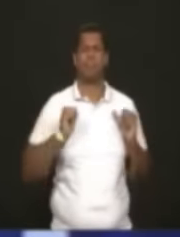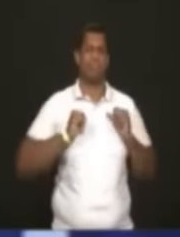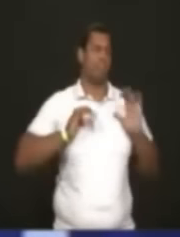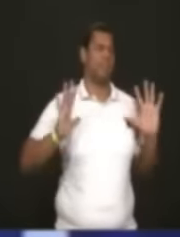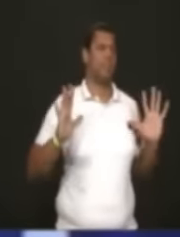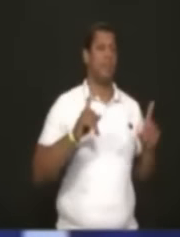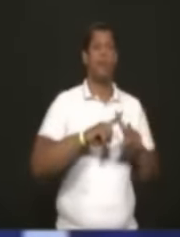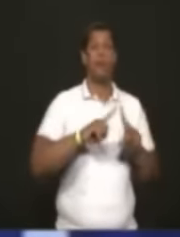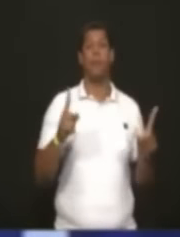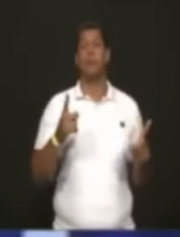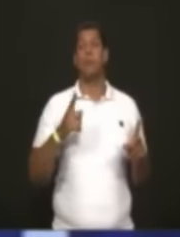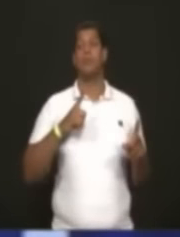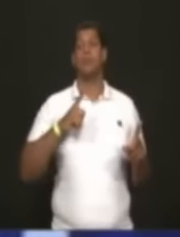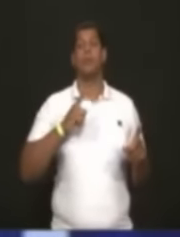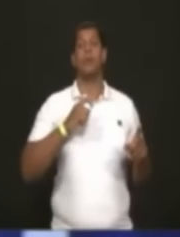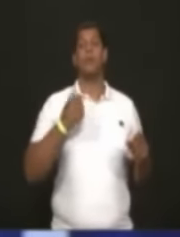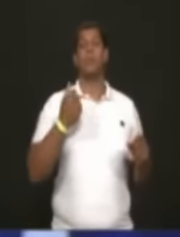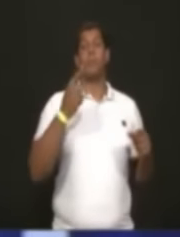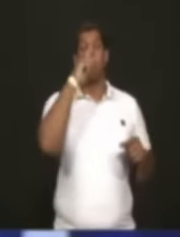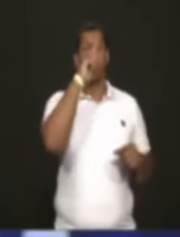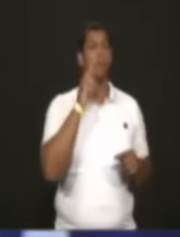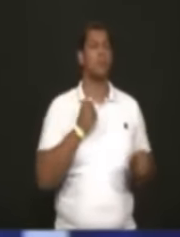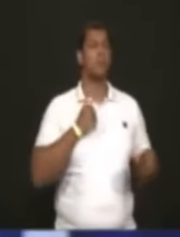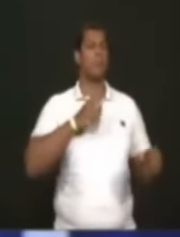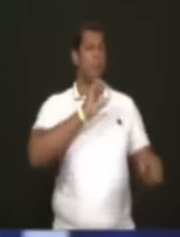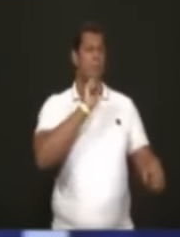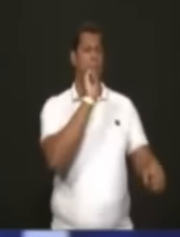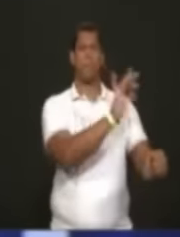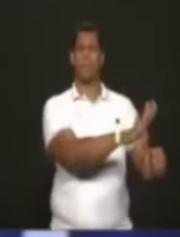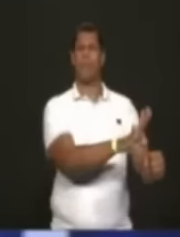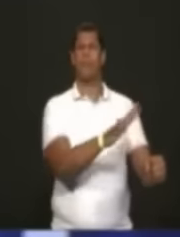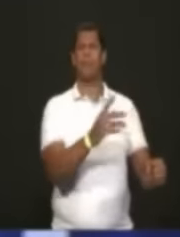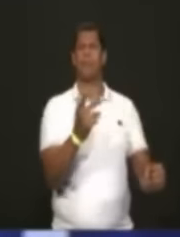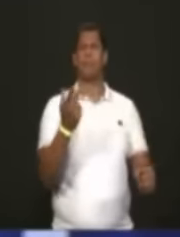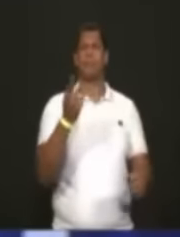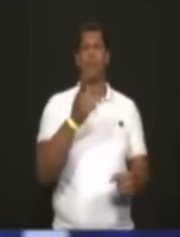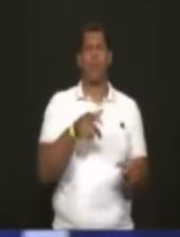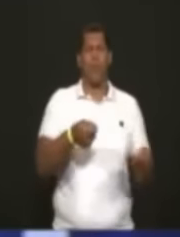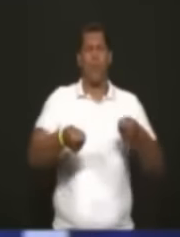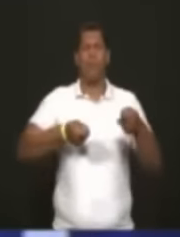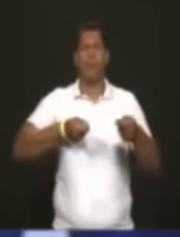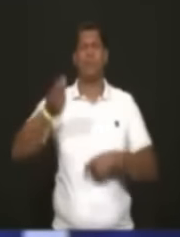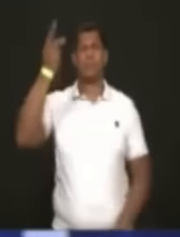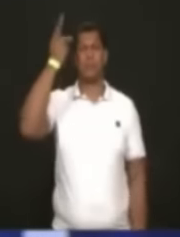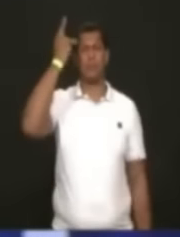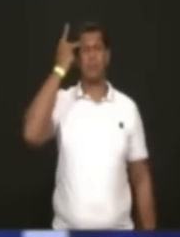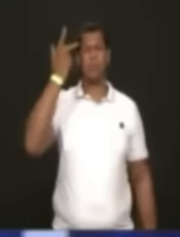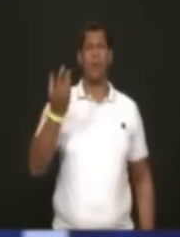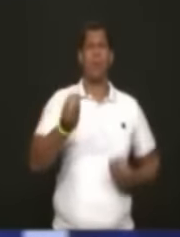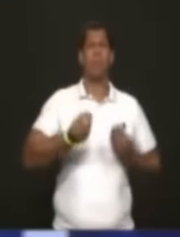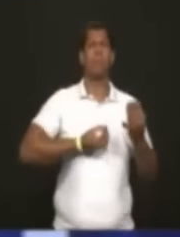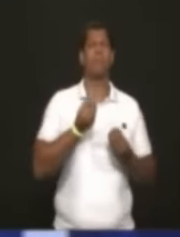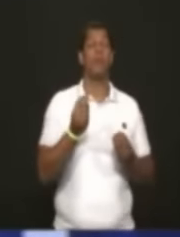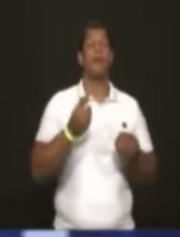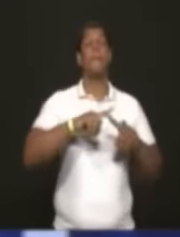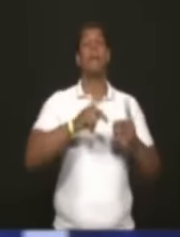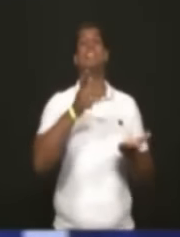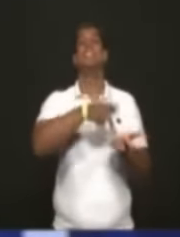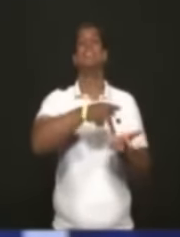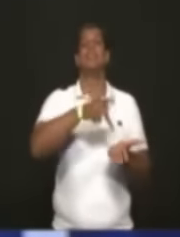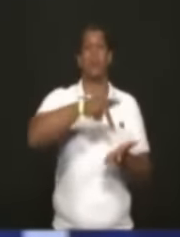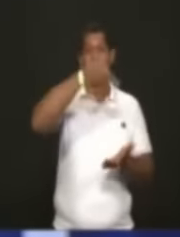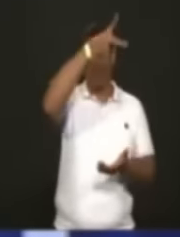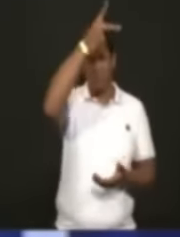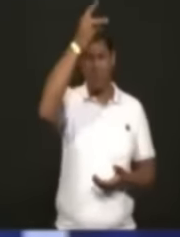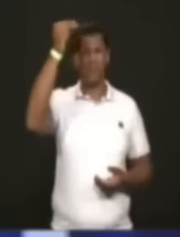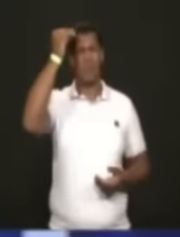PSOL à frente da Prefeitura de São Paulo. Mas a grande verdade é que a prefeitura atual está cheia dessas